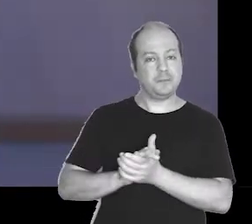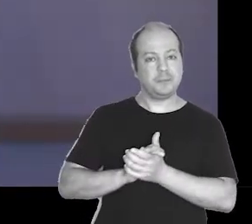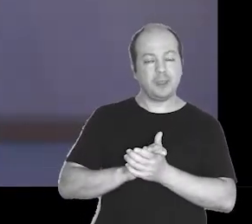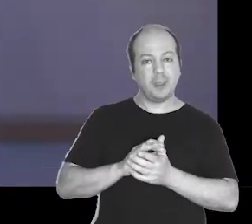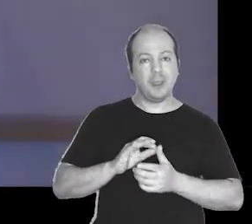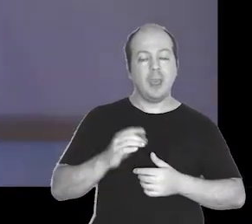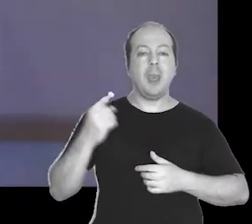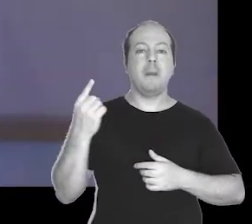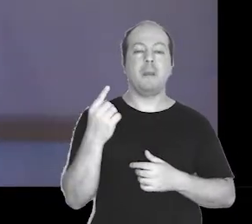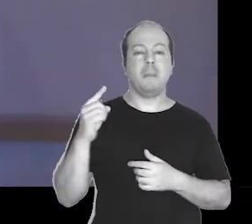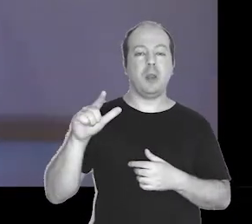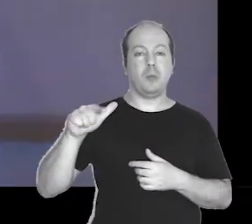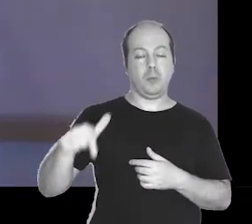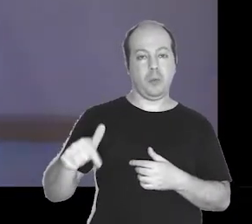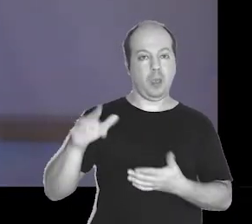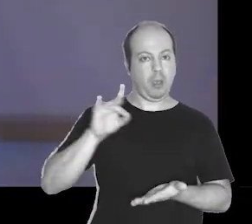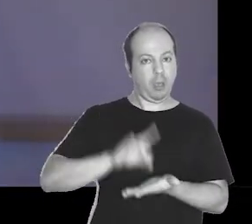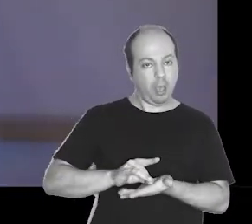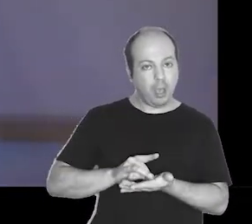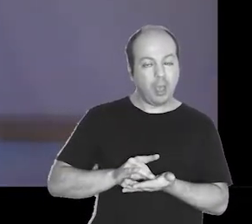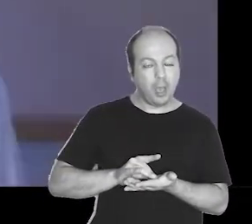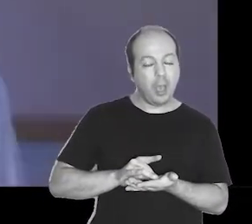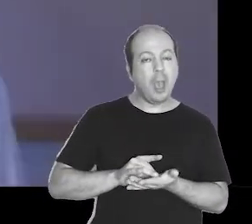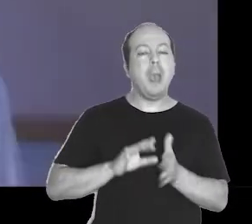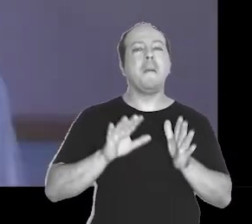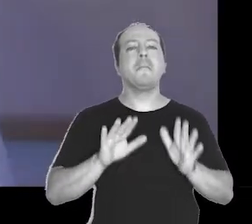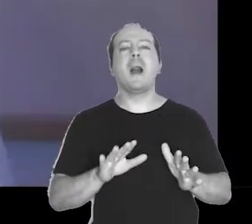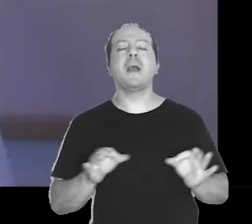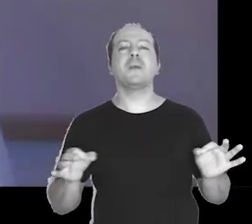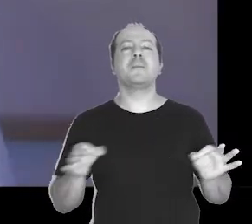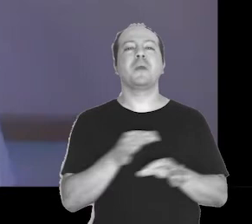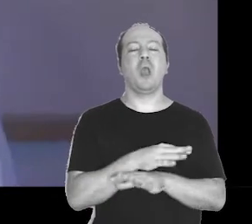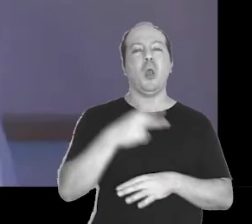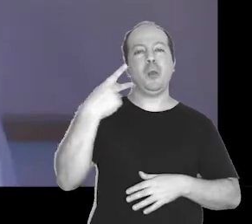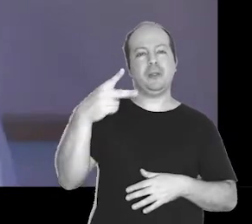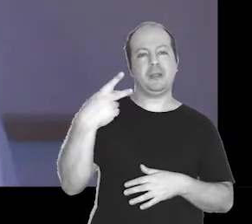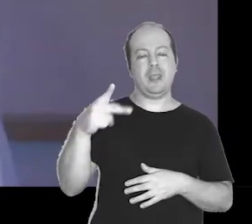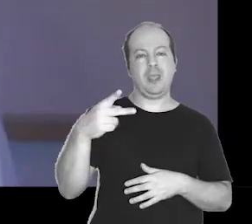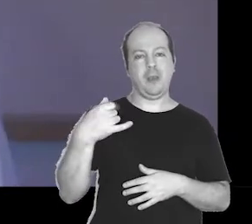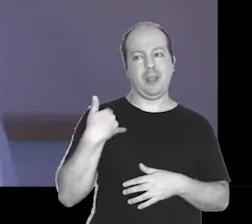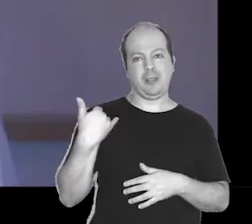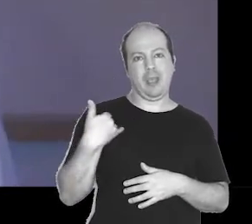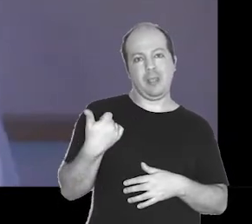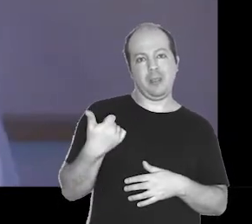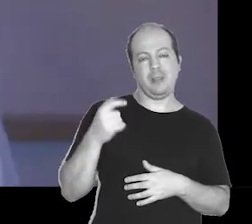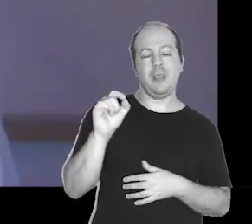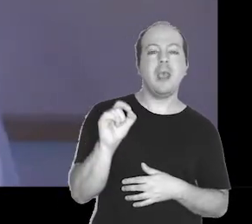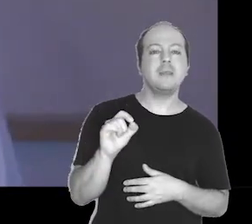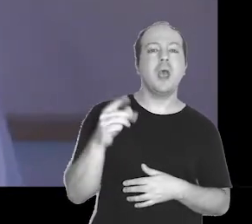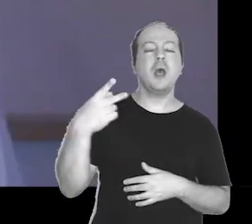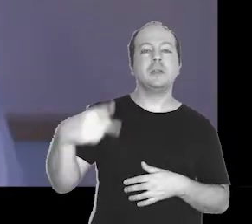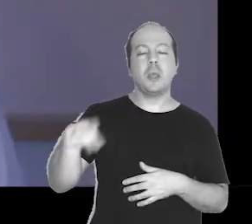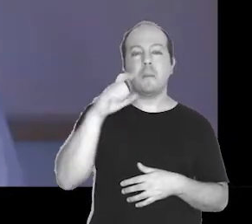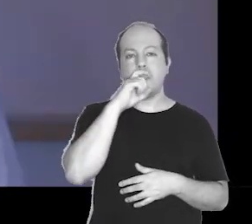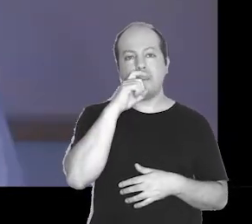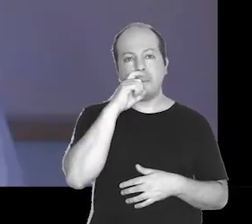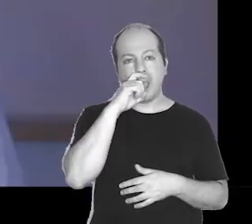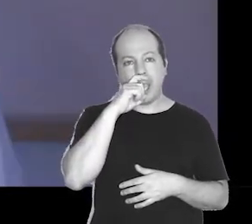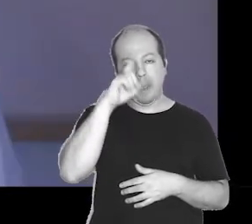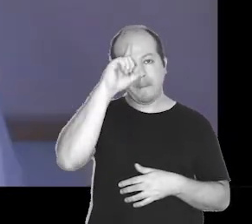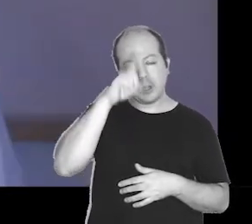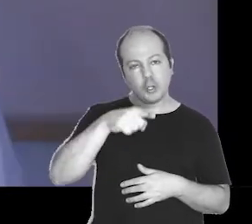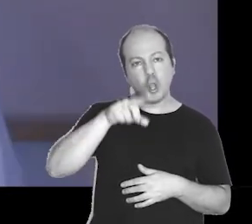os primeiros filhos legítimos. Finalmente, completados os seus 10 anos, seu pai te enviou a Florença